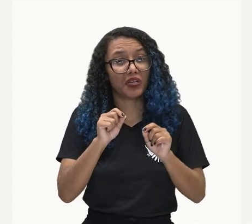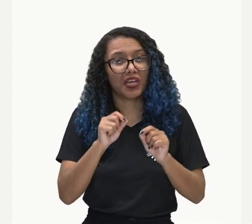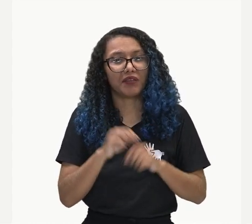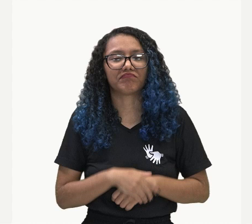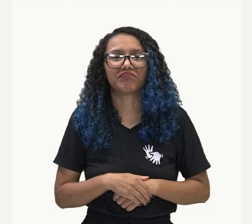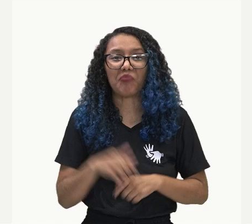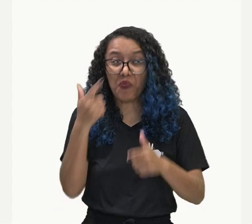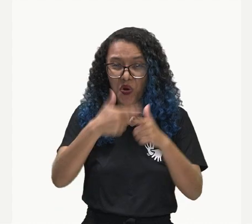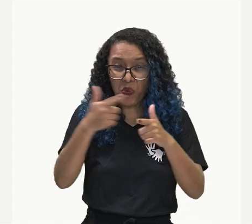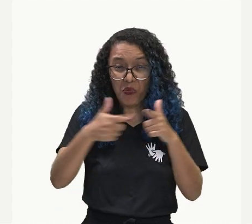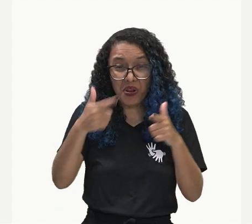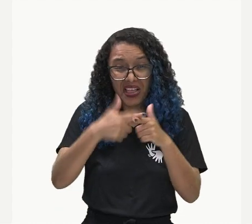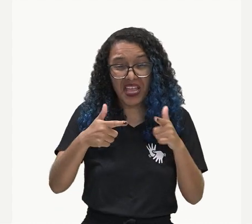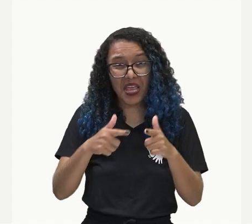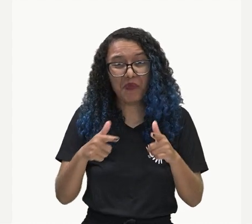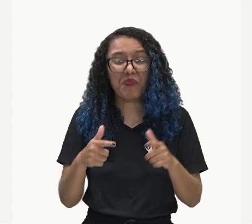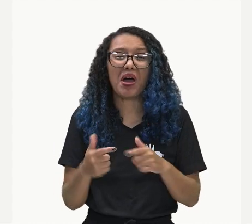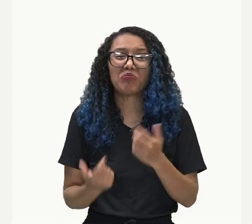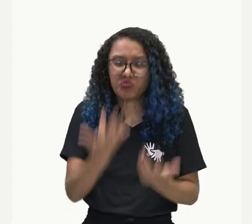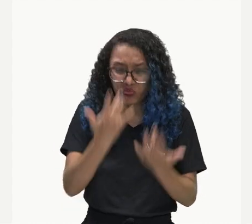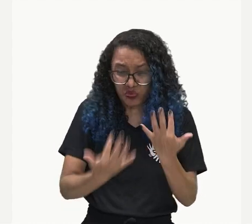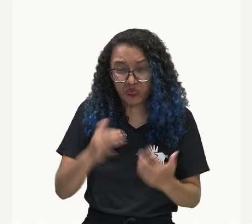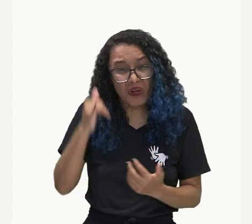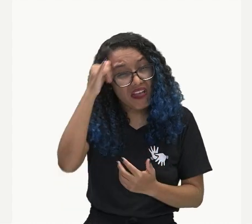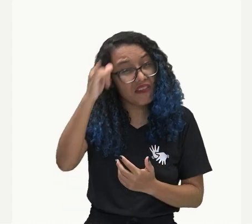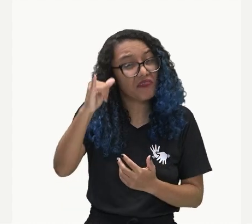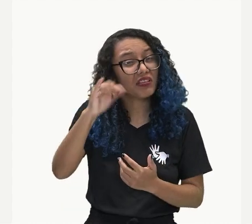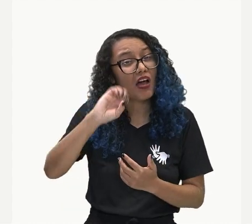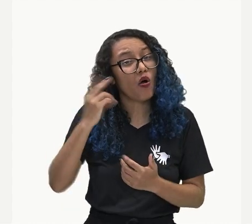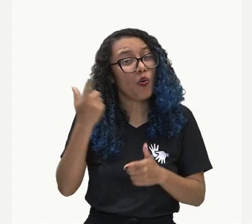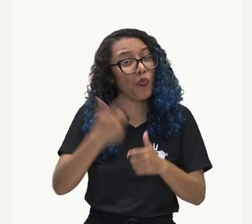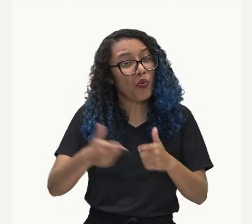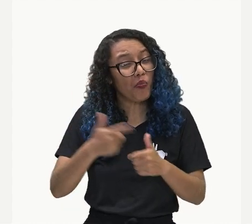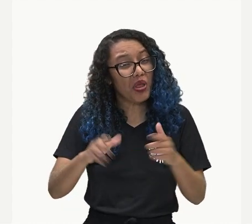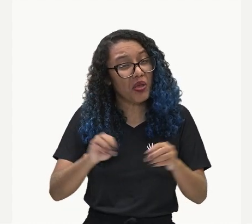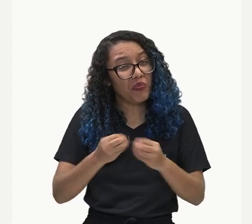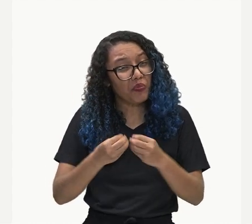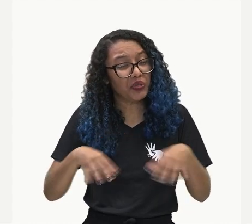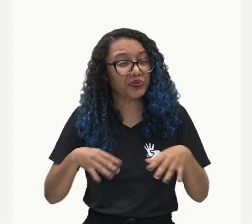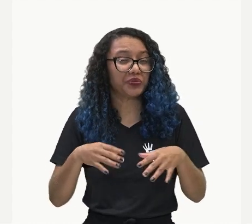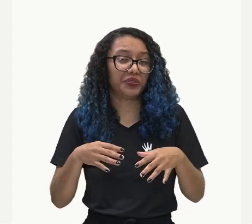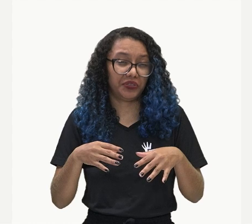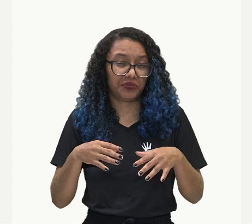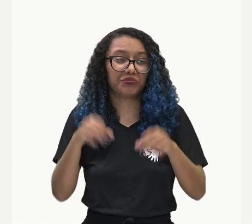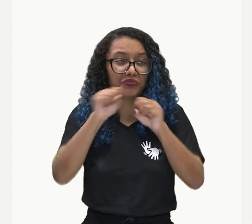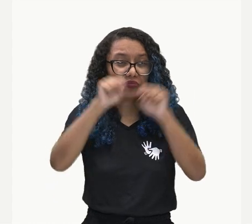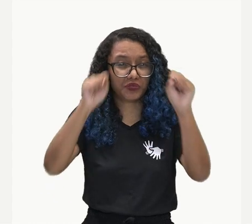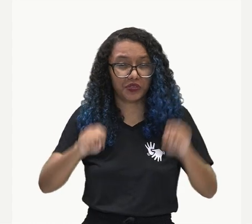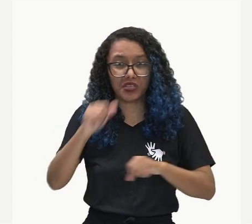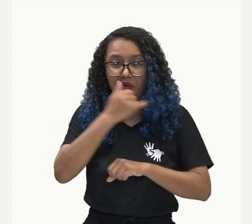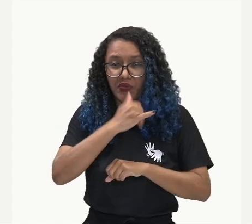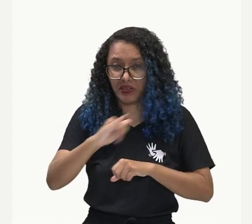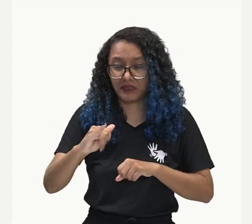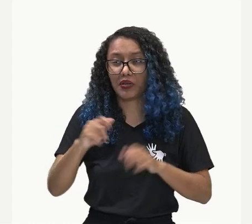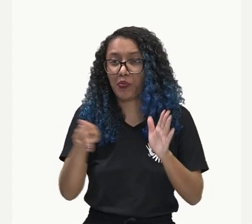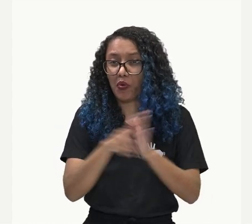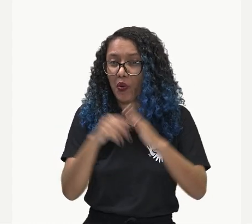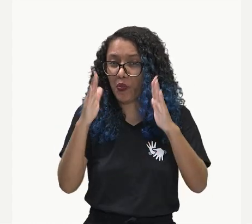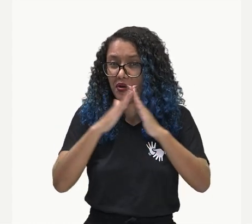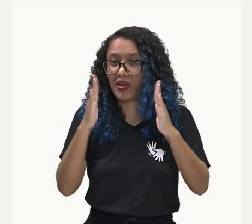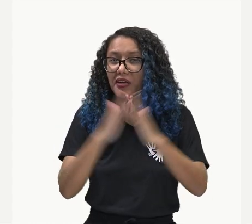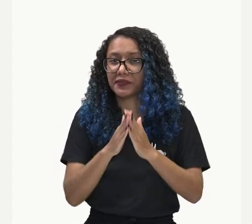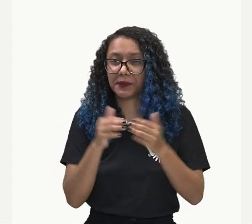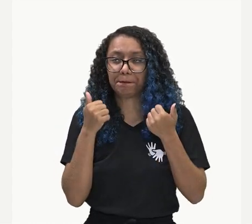queimar algum instrumento ou causar danos à corrente, ao sistema elétrico da casa como um todo. Tudo